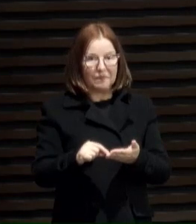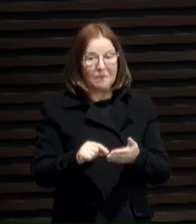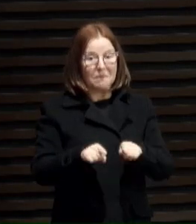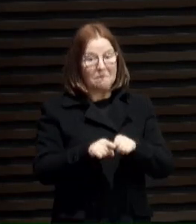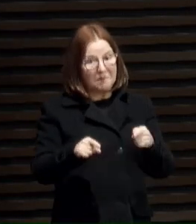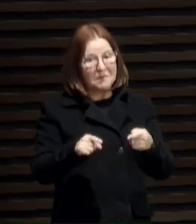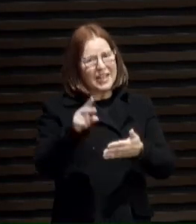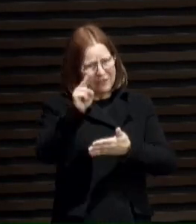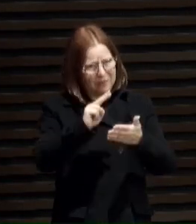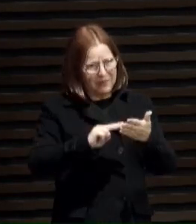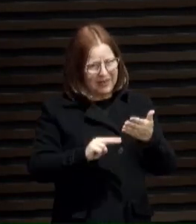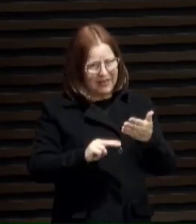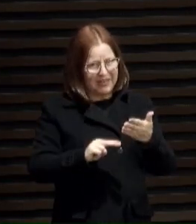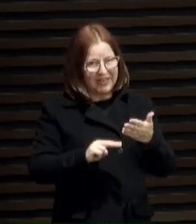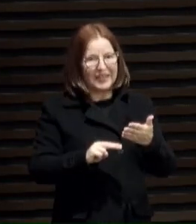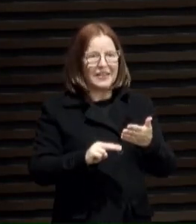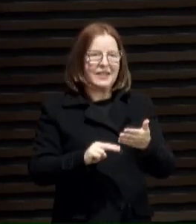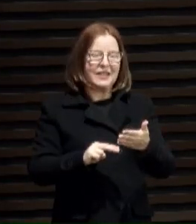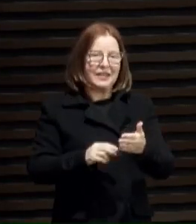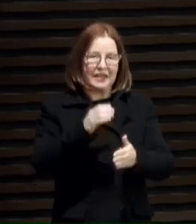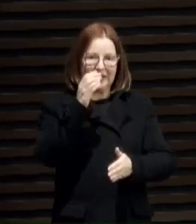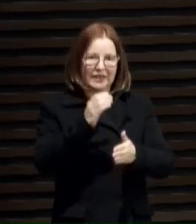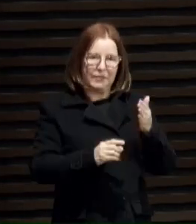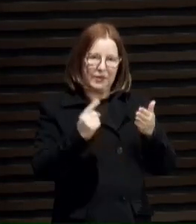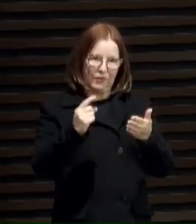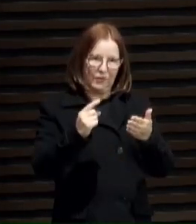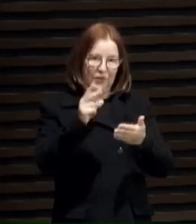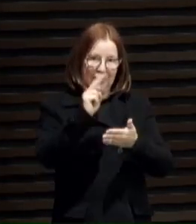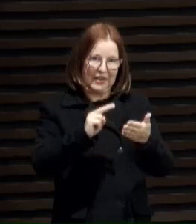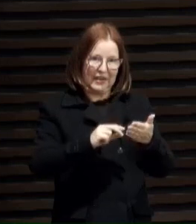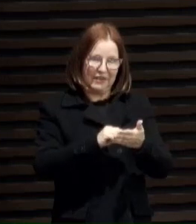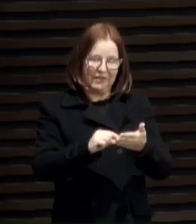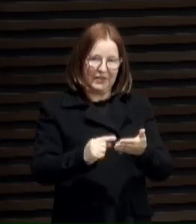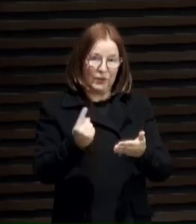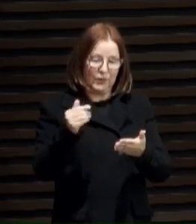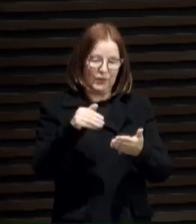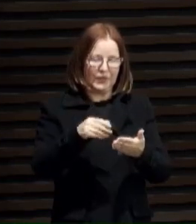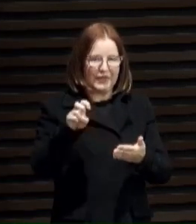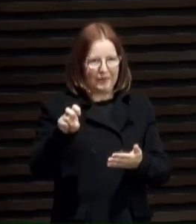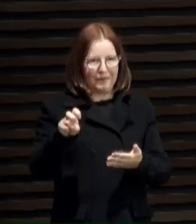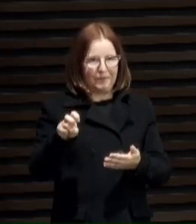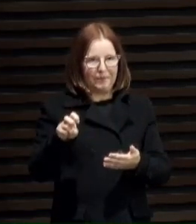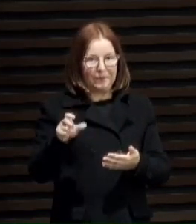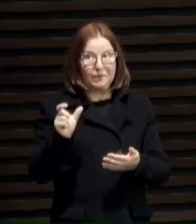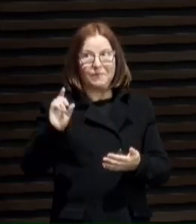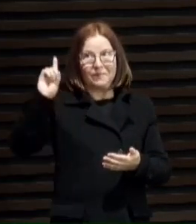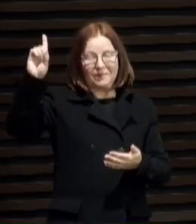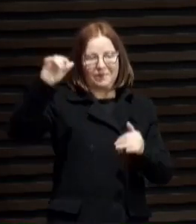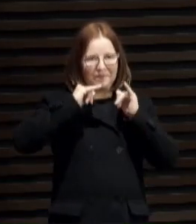5. Malaquias 1, de 1 a 5. Diz assim a palavra de